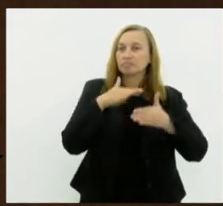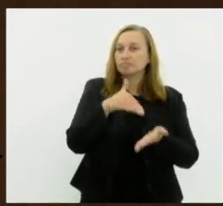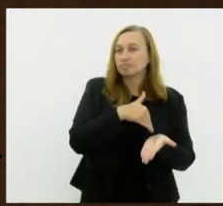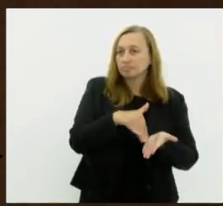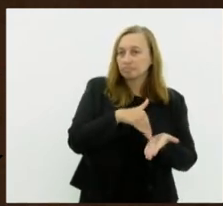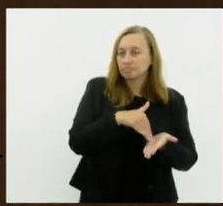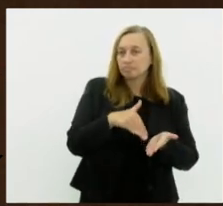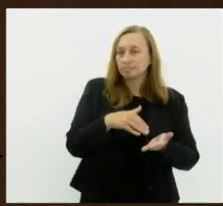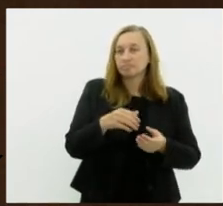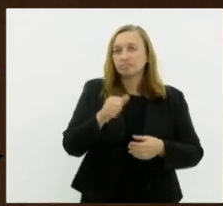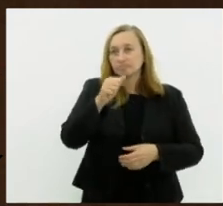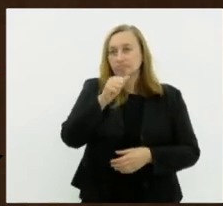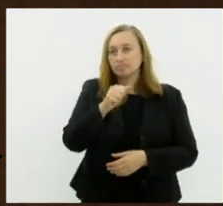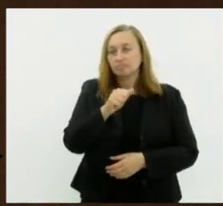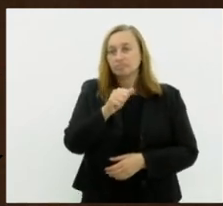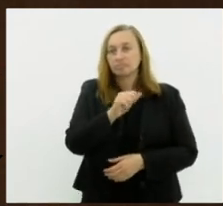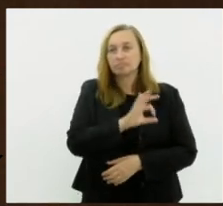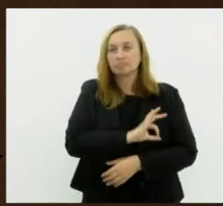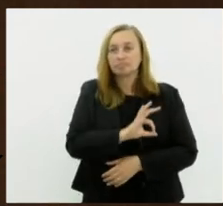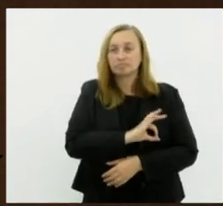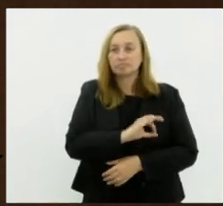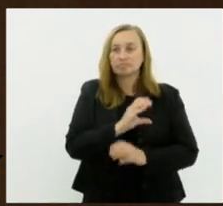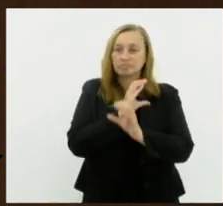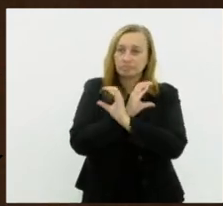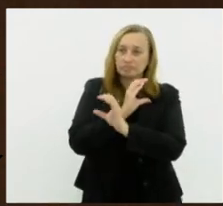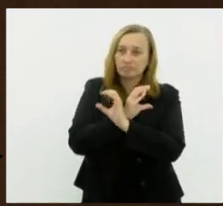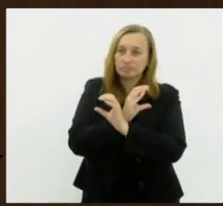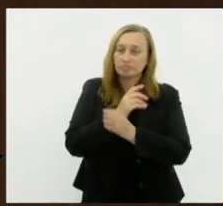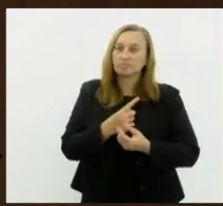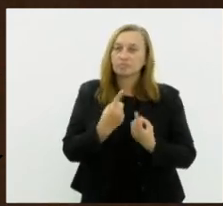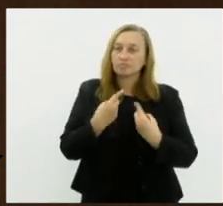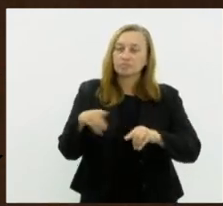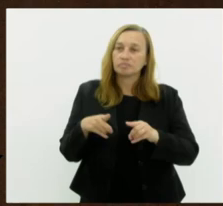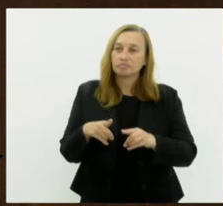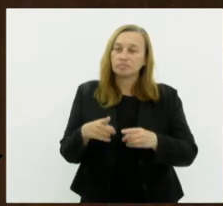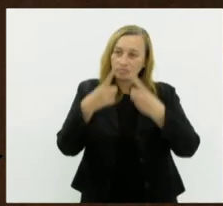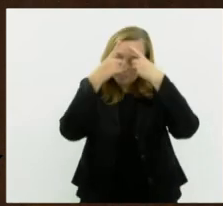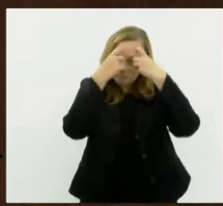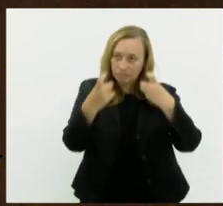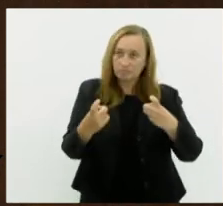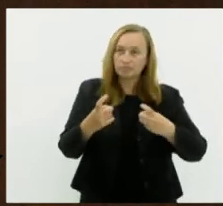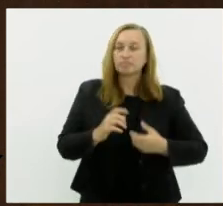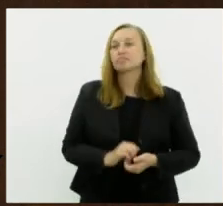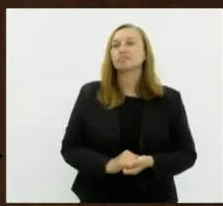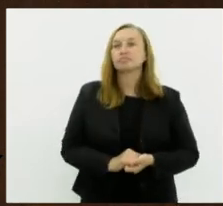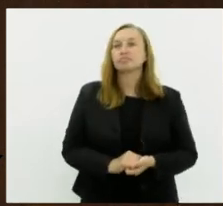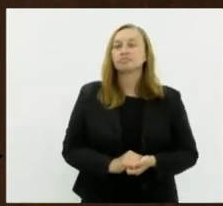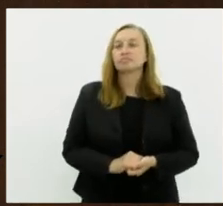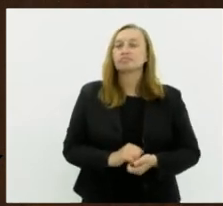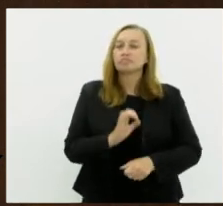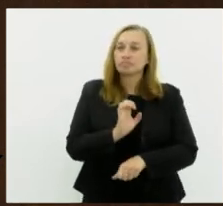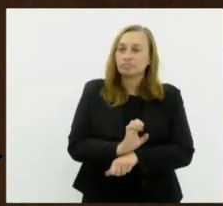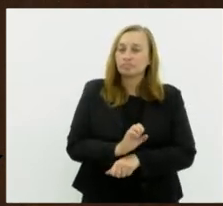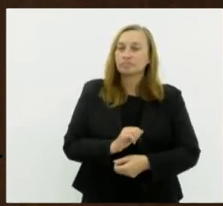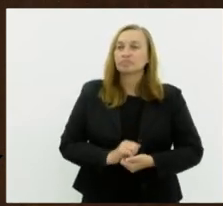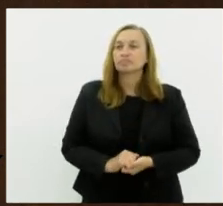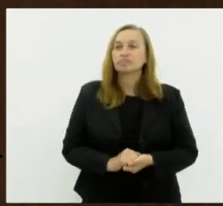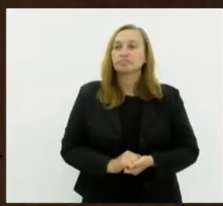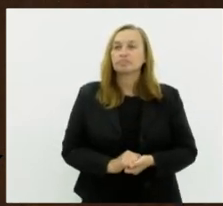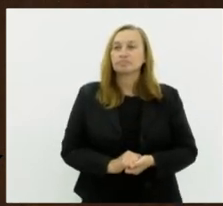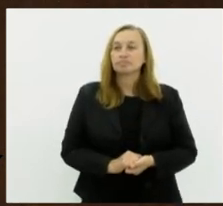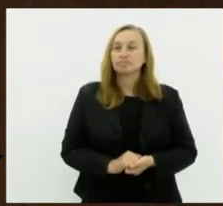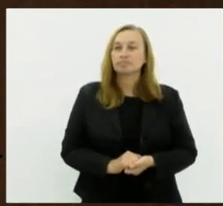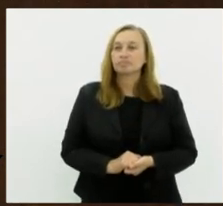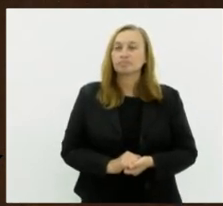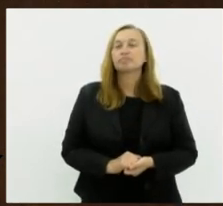Secretaria de Polícia Civil no combate à violência no nosso Estado.